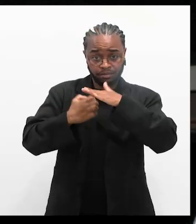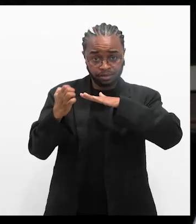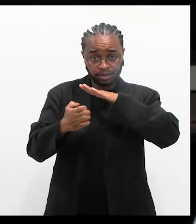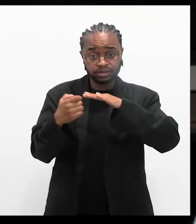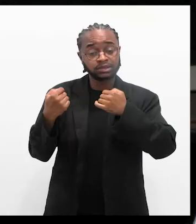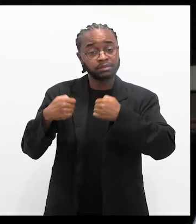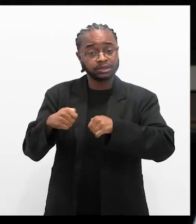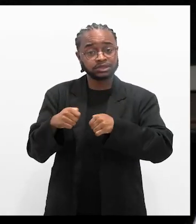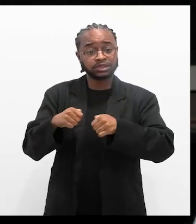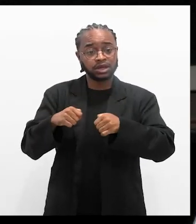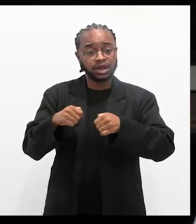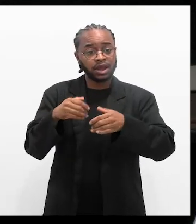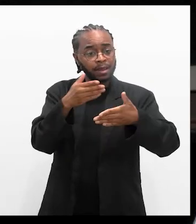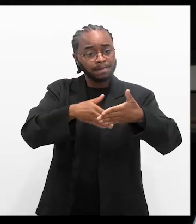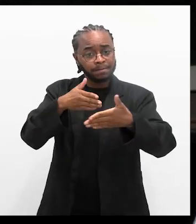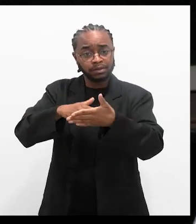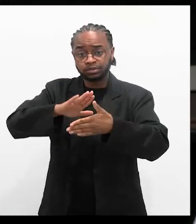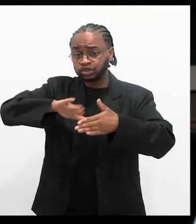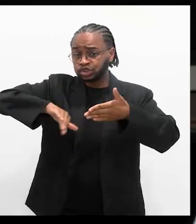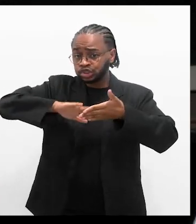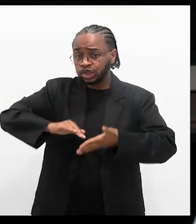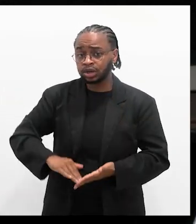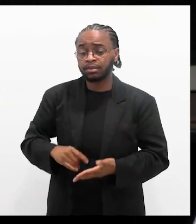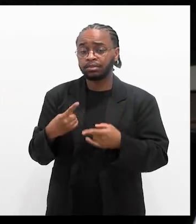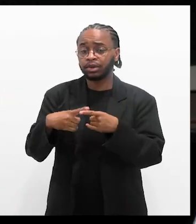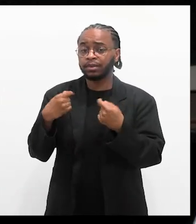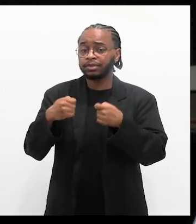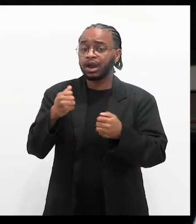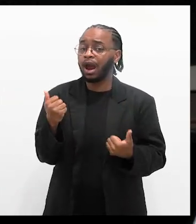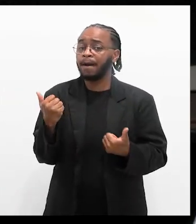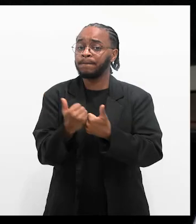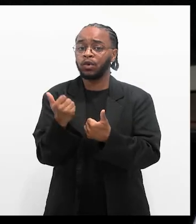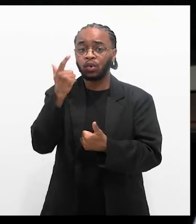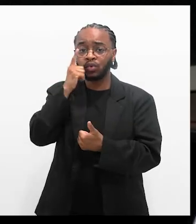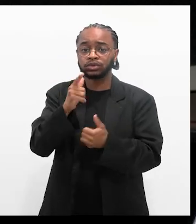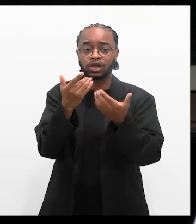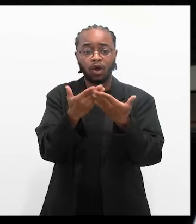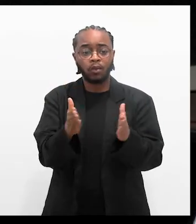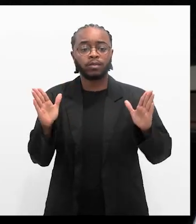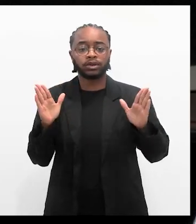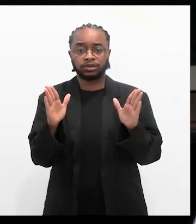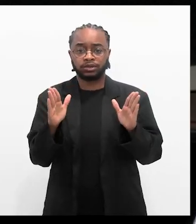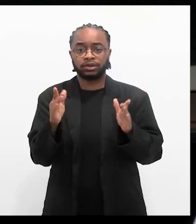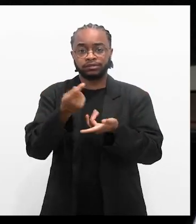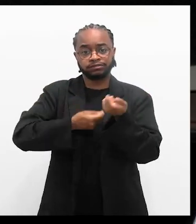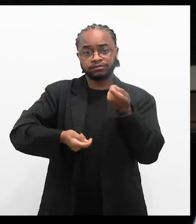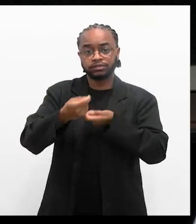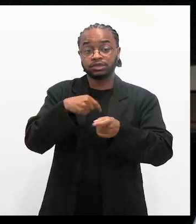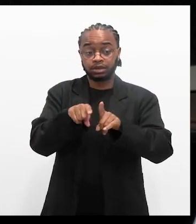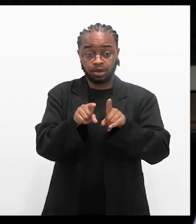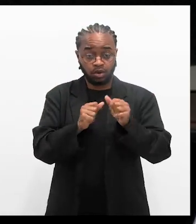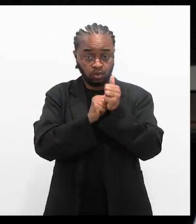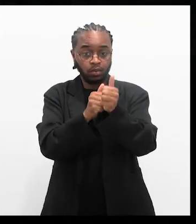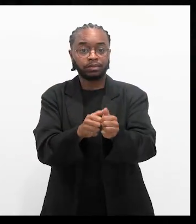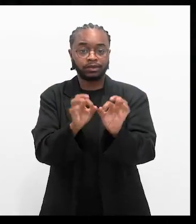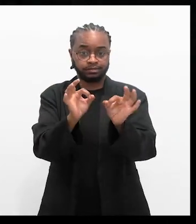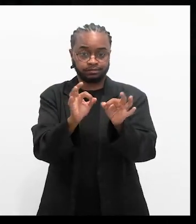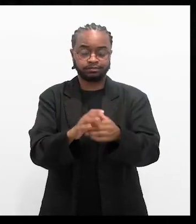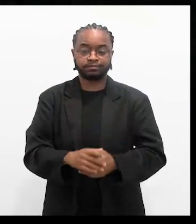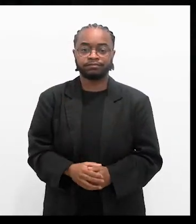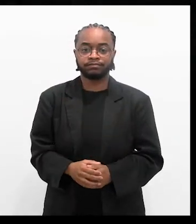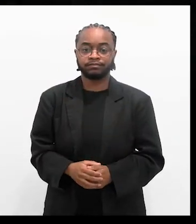temos que tirar os obstáculos, porque ela precisa de financiamento para poder ampliar seu negócio. E acompanhamento